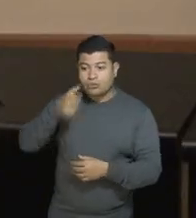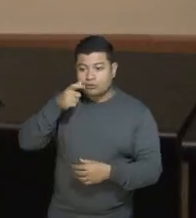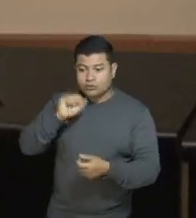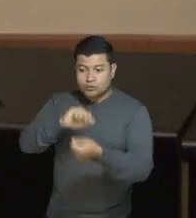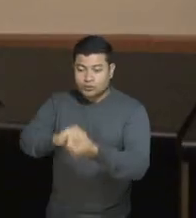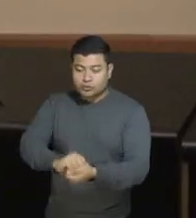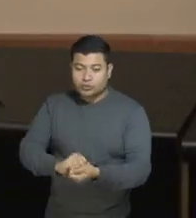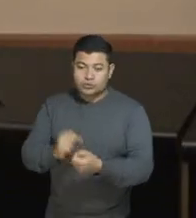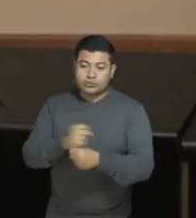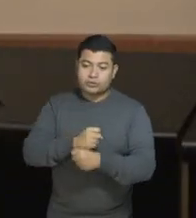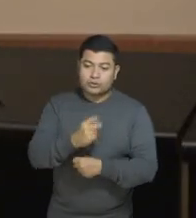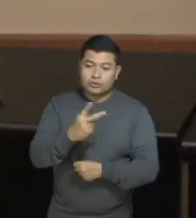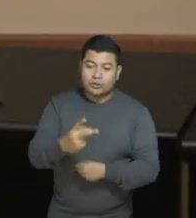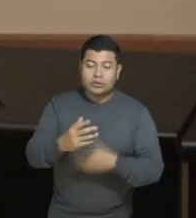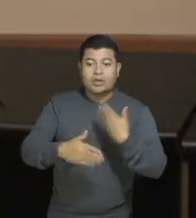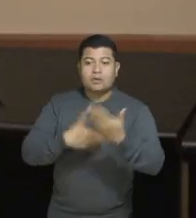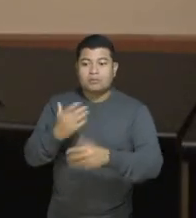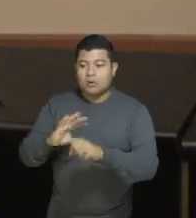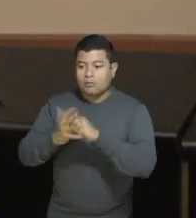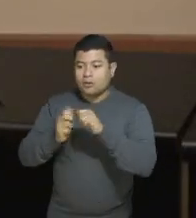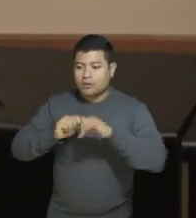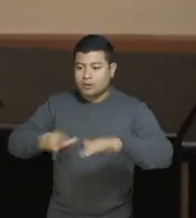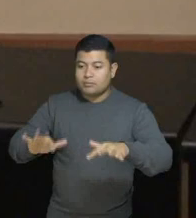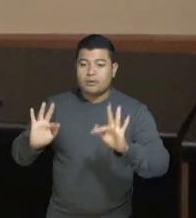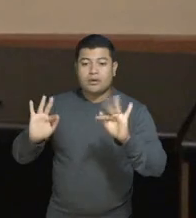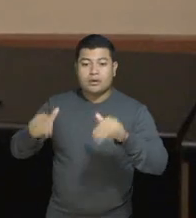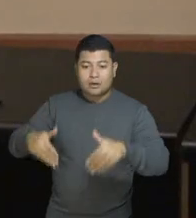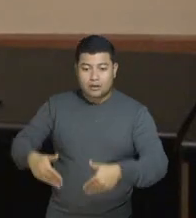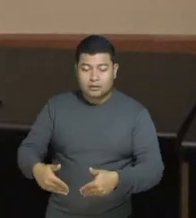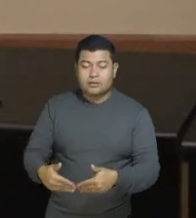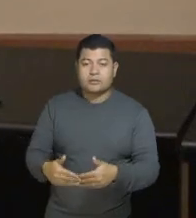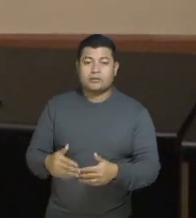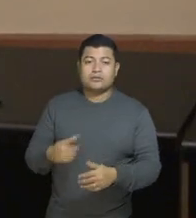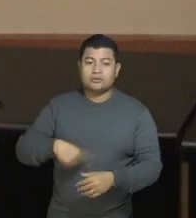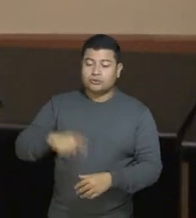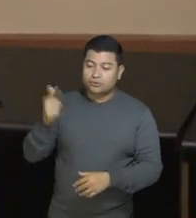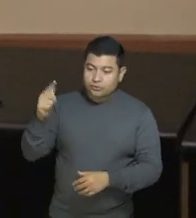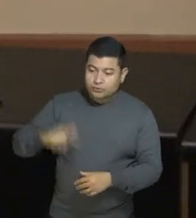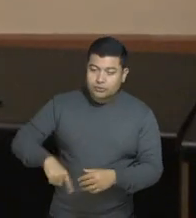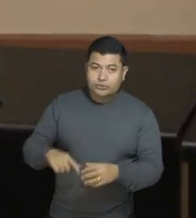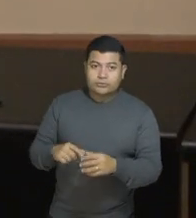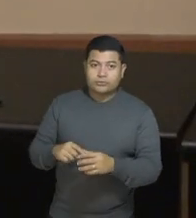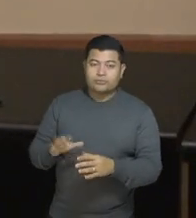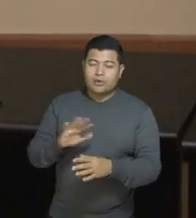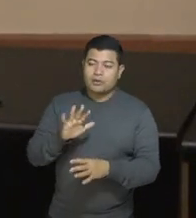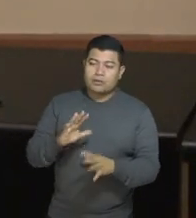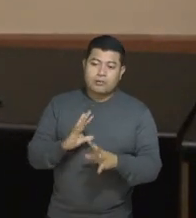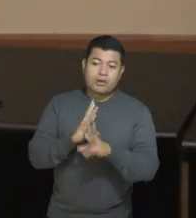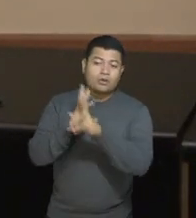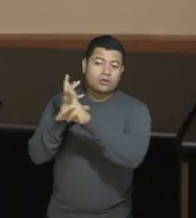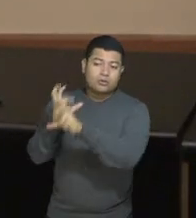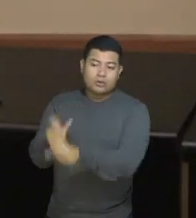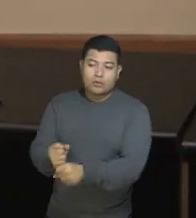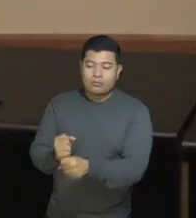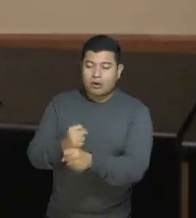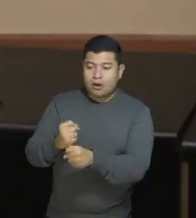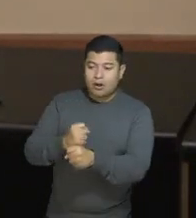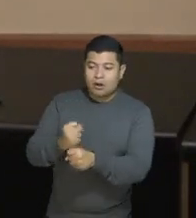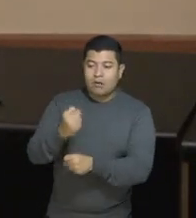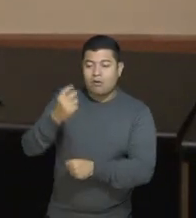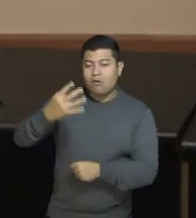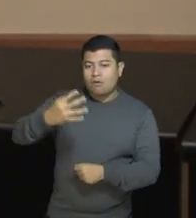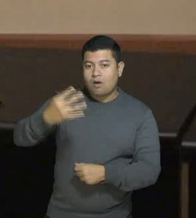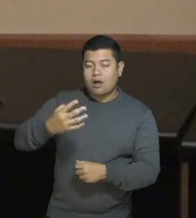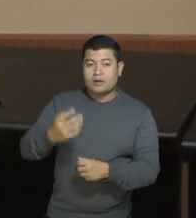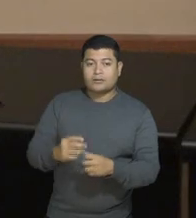acompanhamento pós-pandemia, então foi um estudo longitudinal e a gente ficou ali quase 4 anos acompanhando essas 150